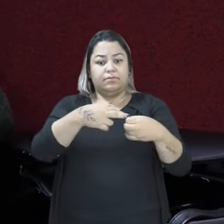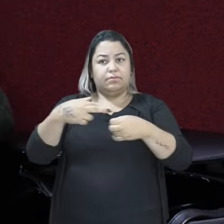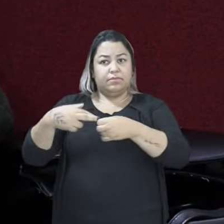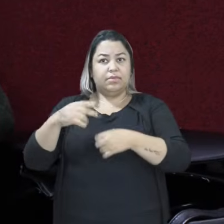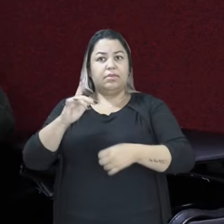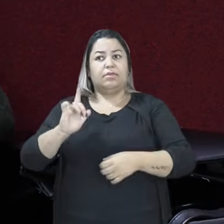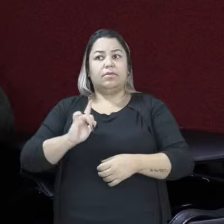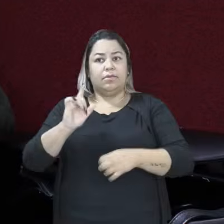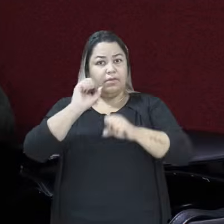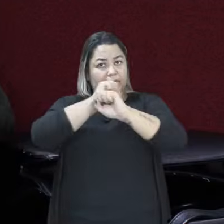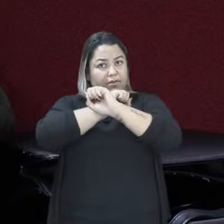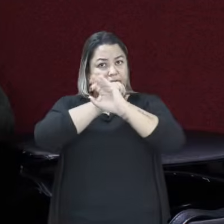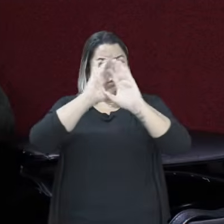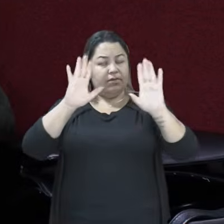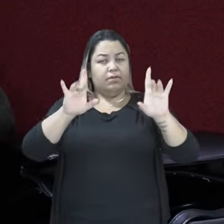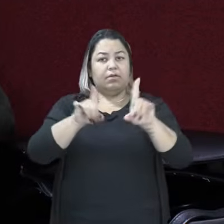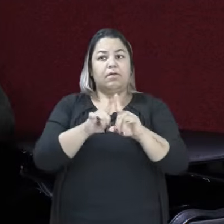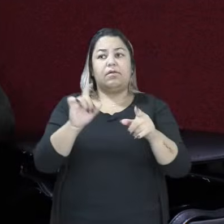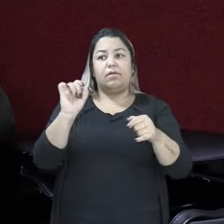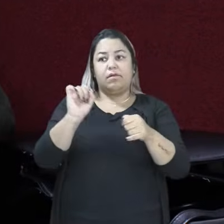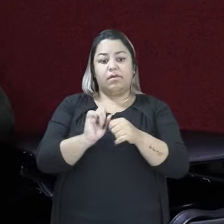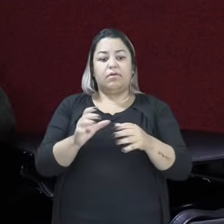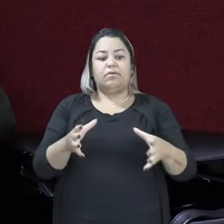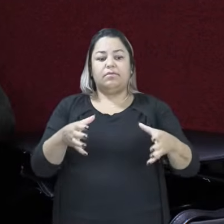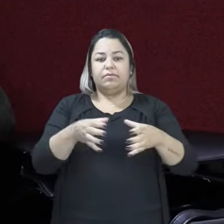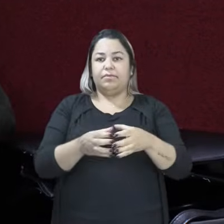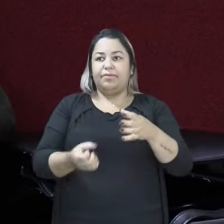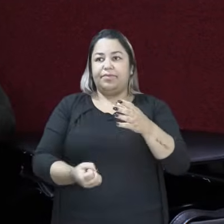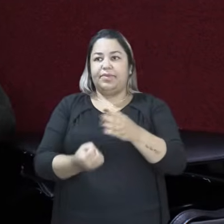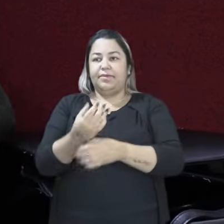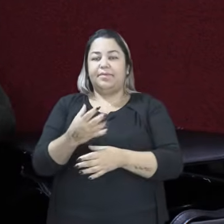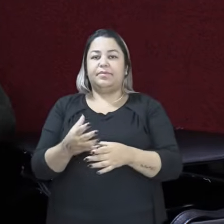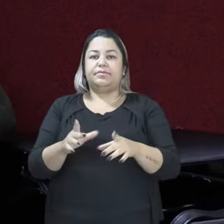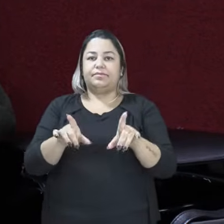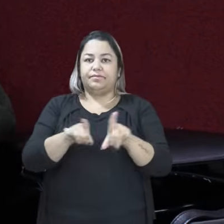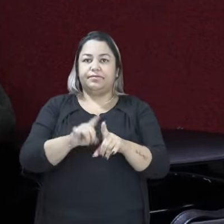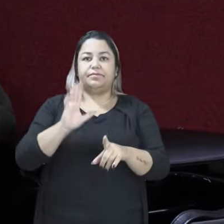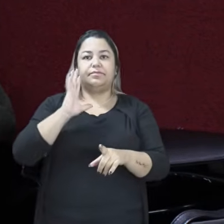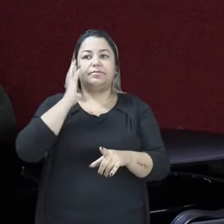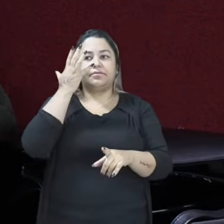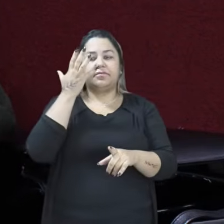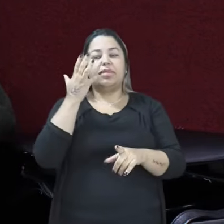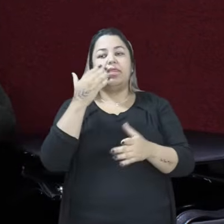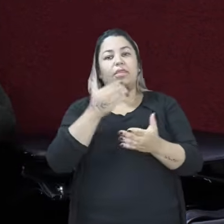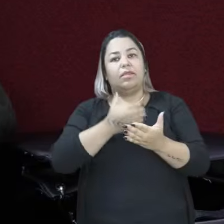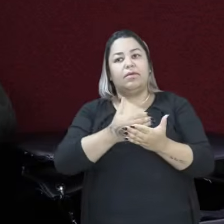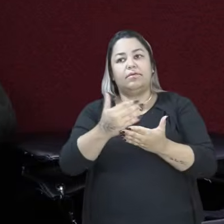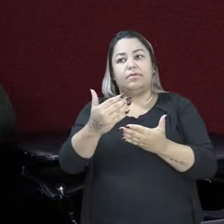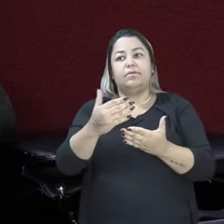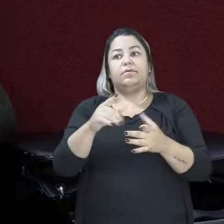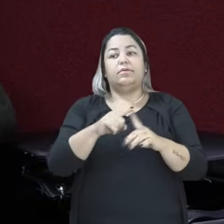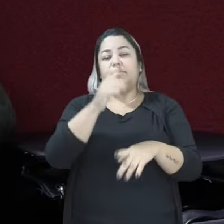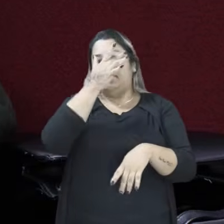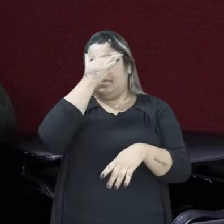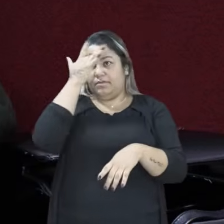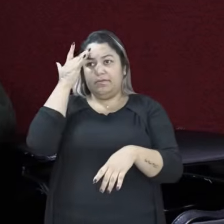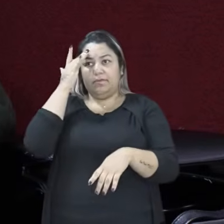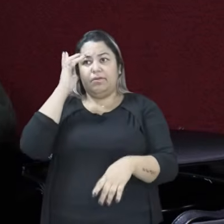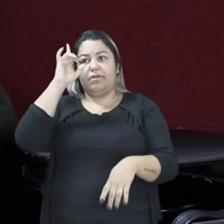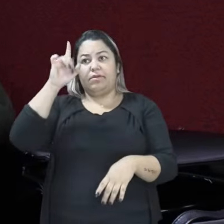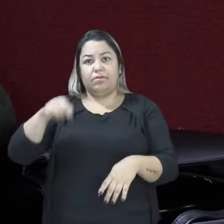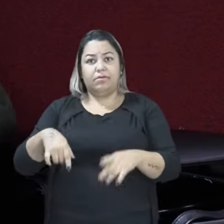mais clara de vocês fazerem a formação das chapas, começar a definição de quem comporão